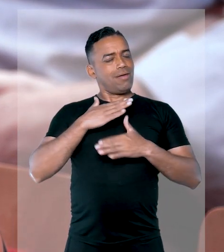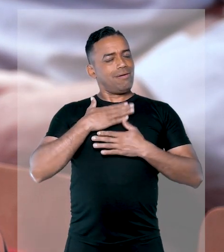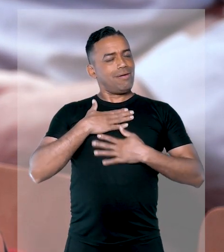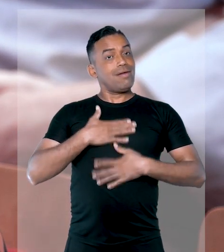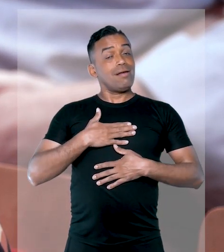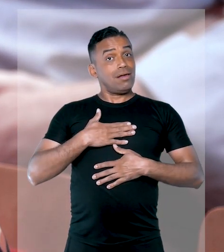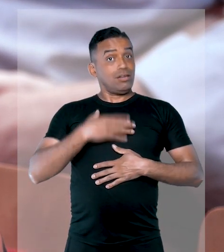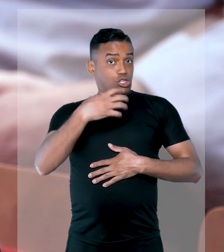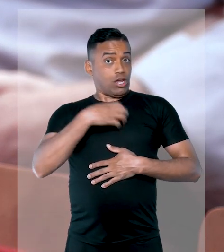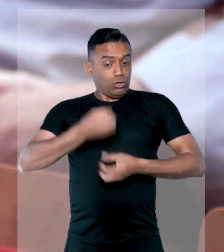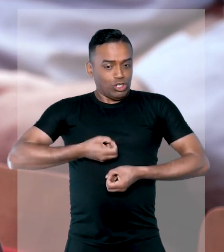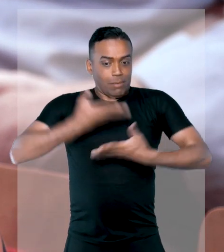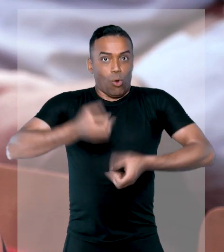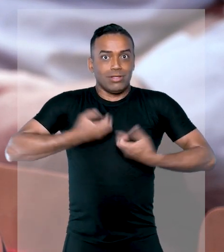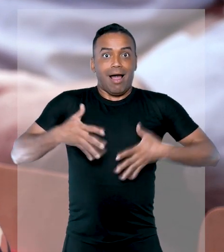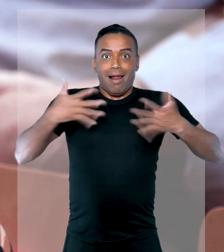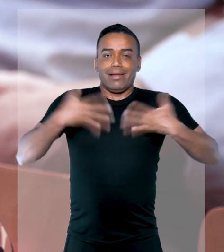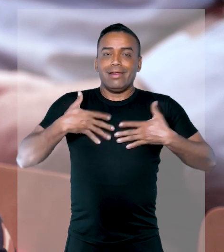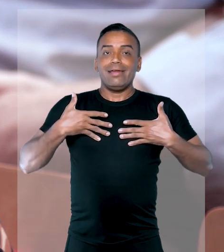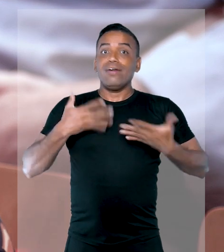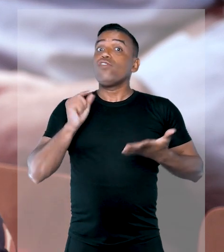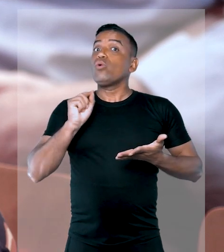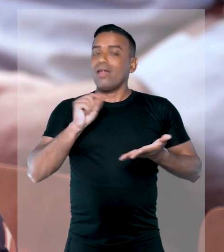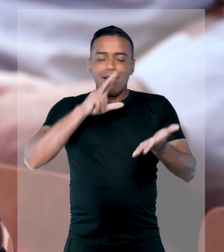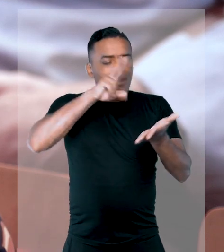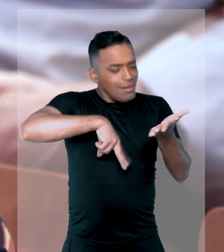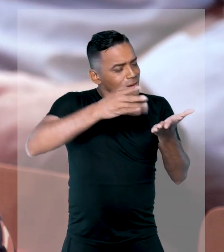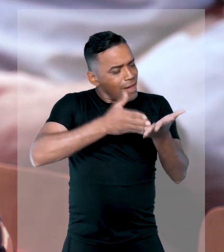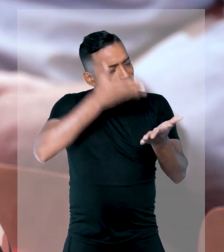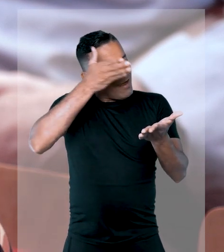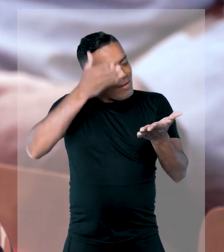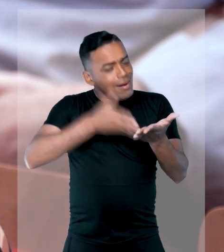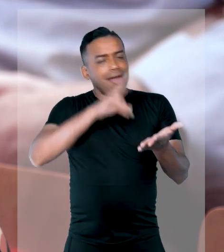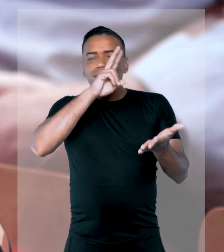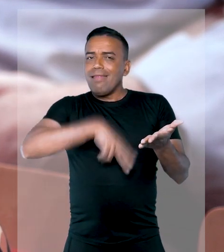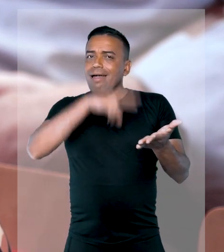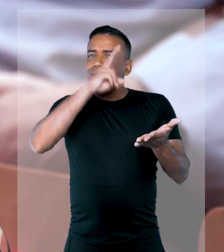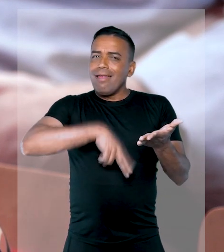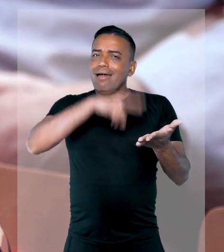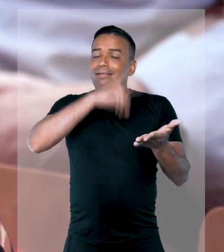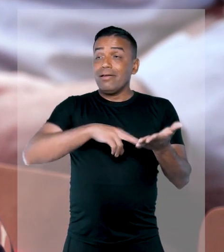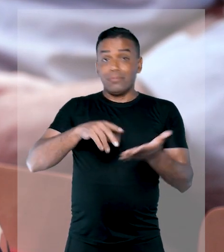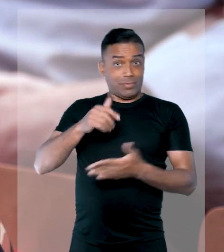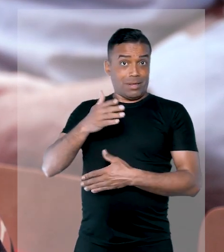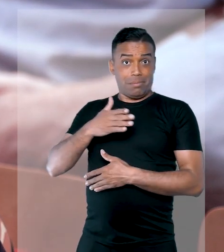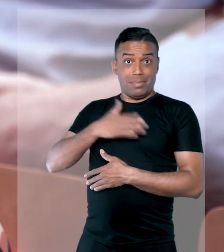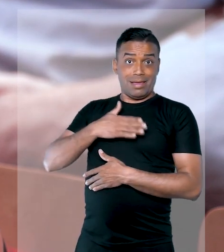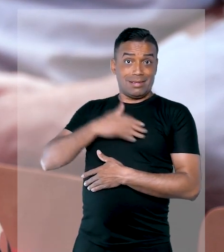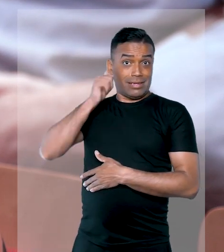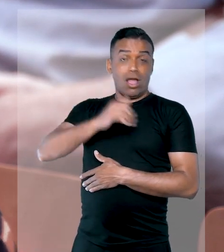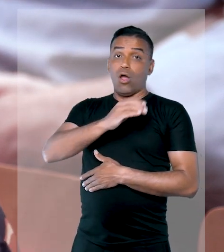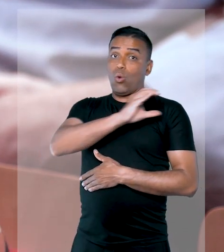demonstrar essa alegria realmente foi devorando um livro, leia e relia. As minhas cunhadas comentaram, ela